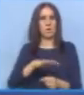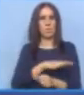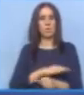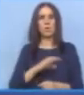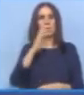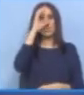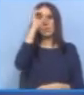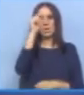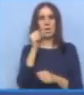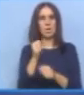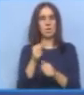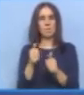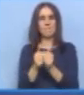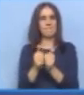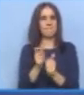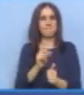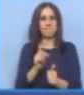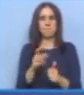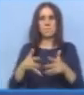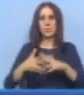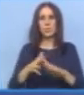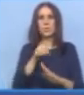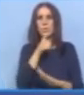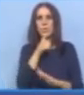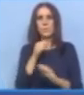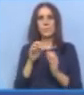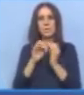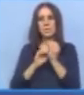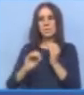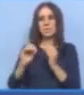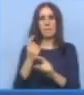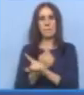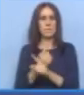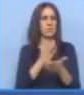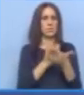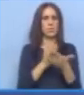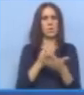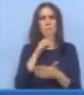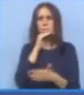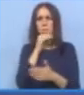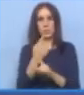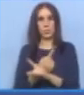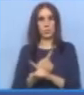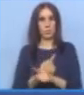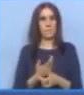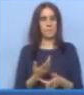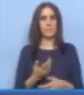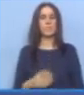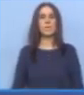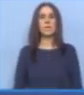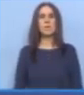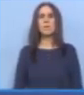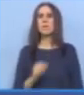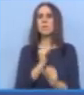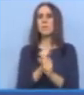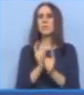não consegue acompanhar em termos de infraestruturas, de saneamento, de escolas, polícia, etc. Não é? E Qual é o trabalho missionário?